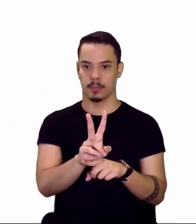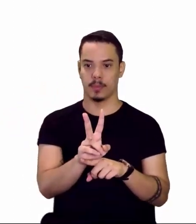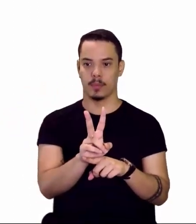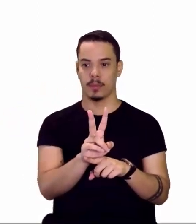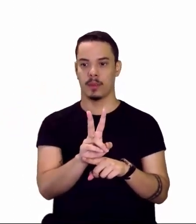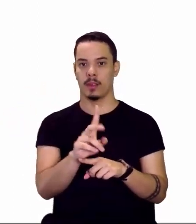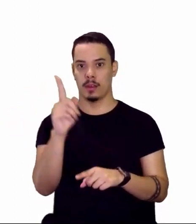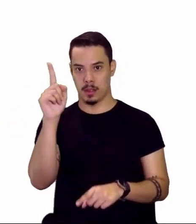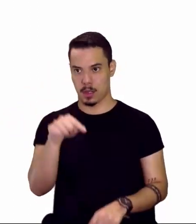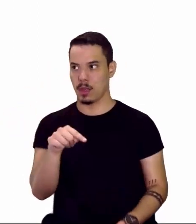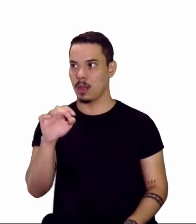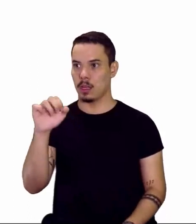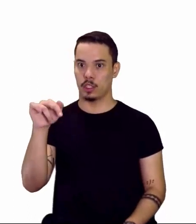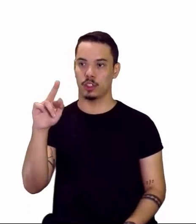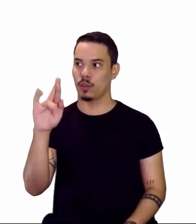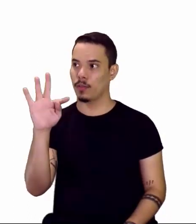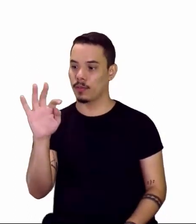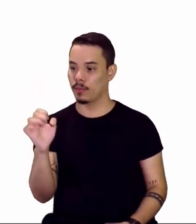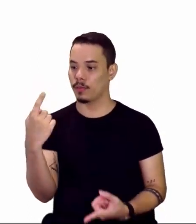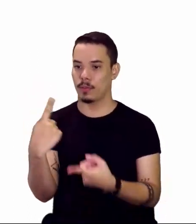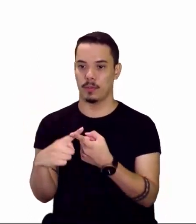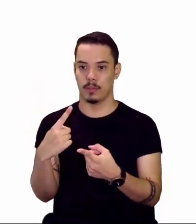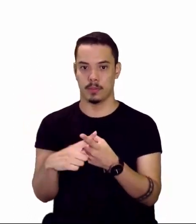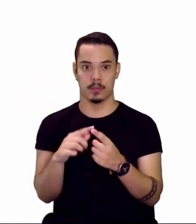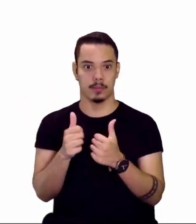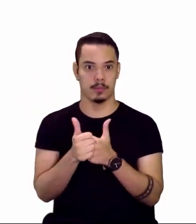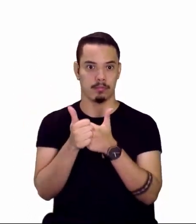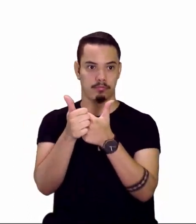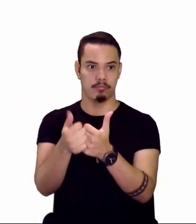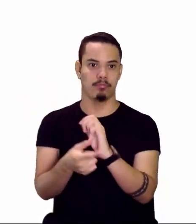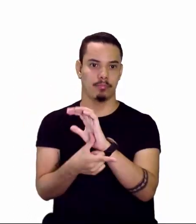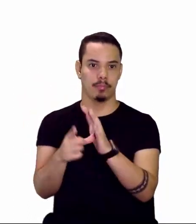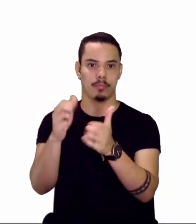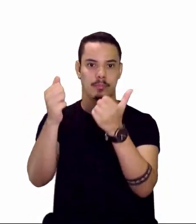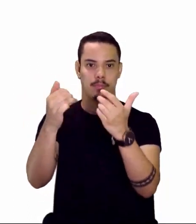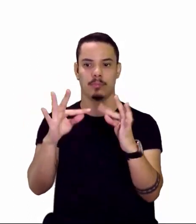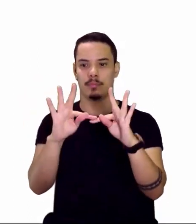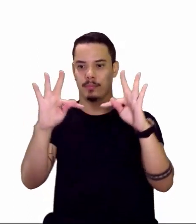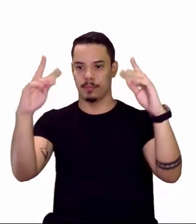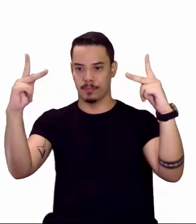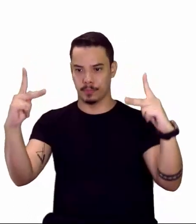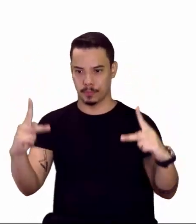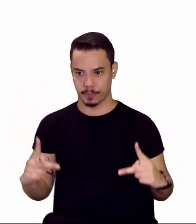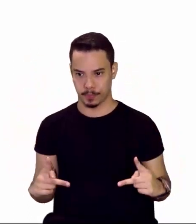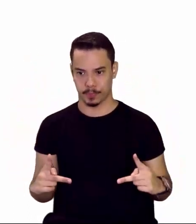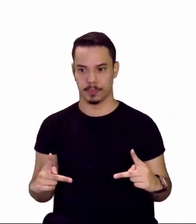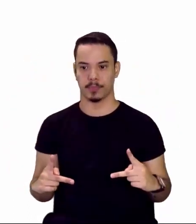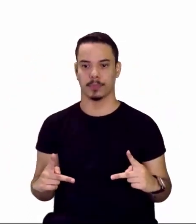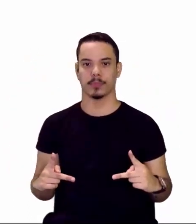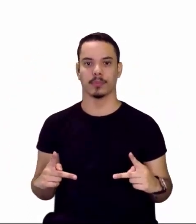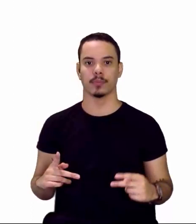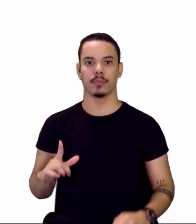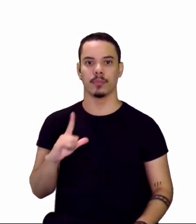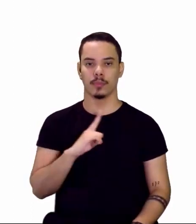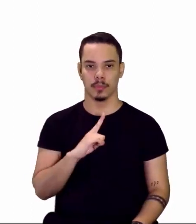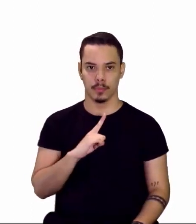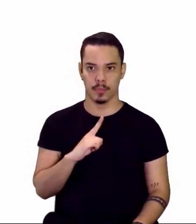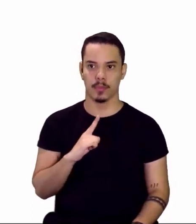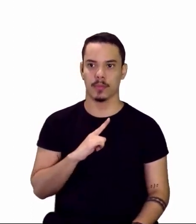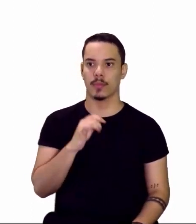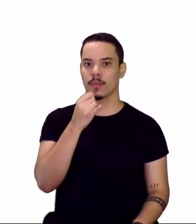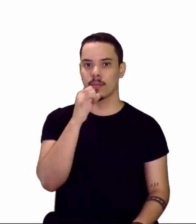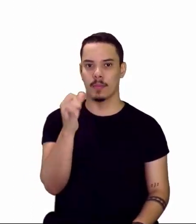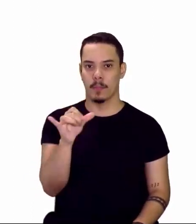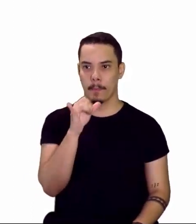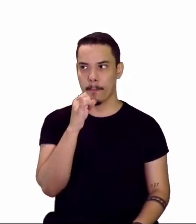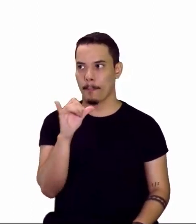Foi o enxofre. Devido, conforme vocês viram, tabela periódica, a eletronegatividade do